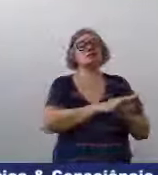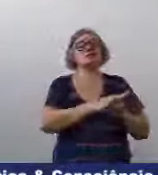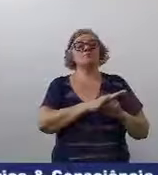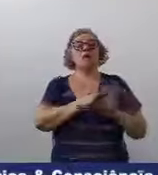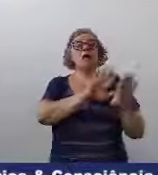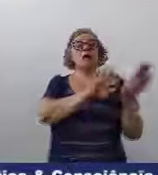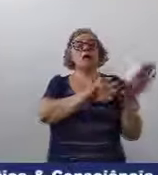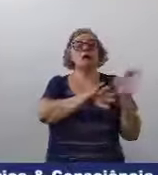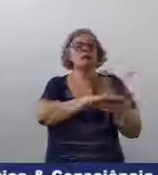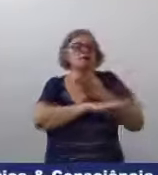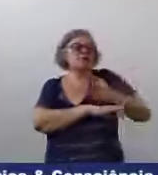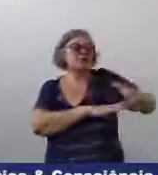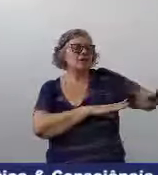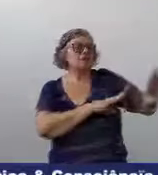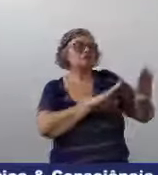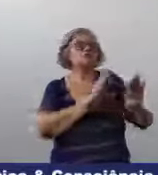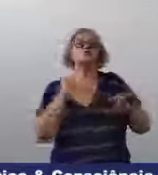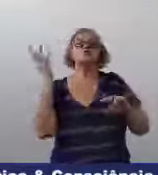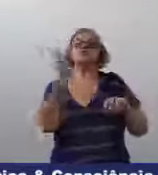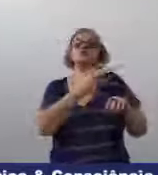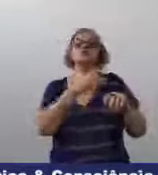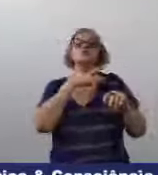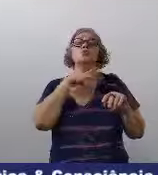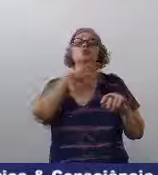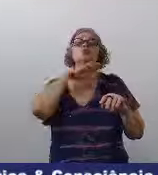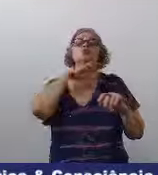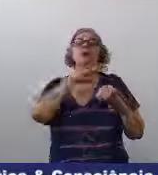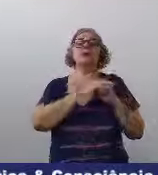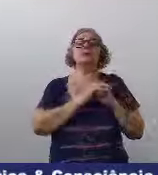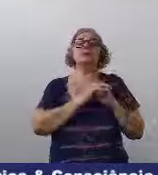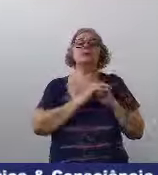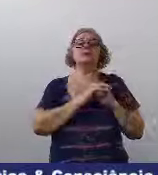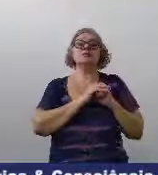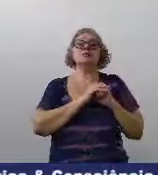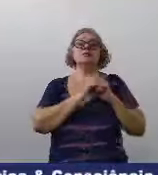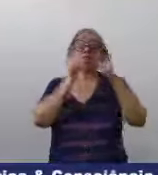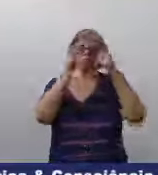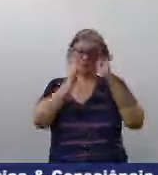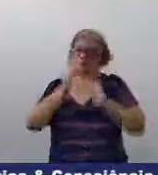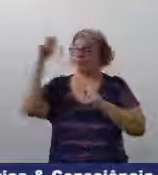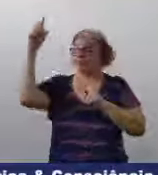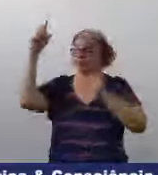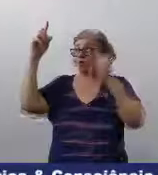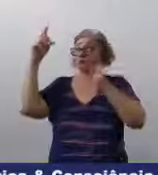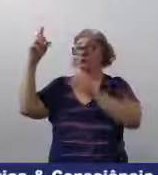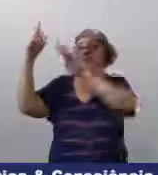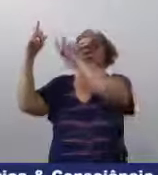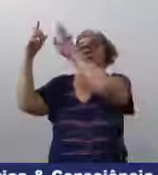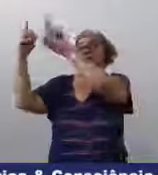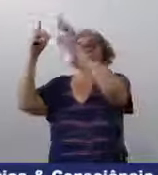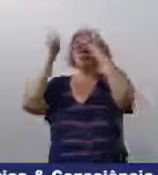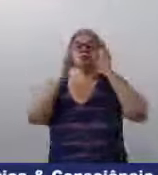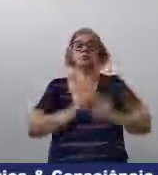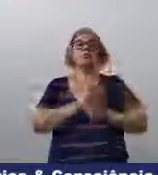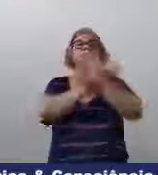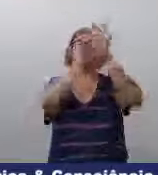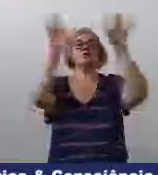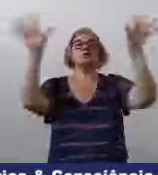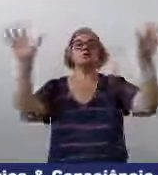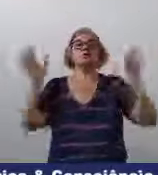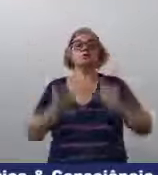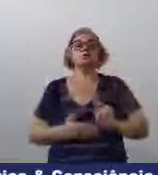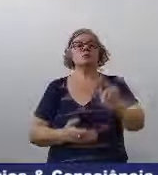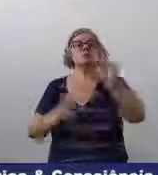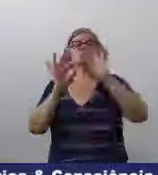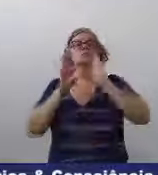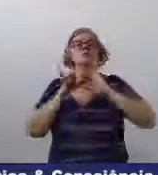deixeis cair em tentações, mas livrai-nos de todos os males, pois vossos são o reino, o poder e a glória para